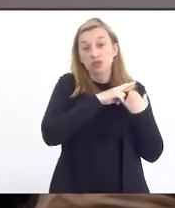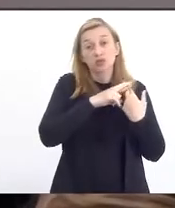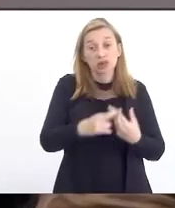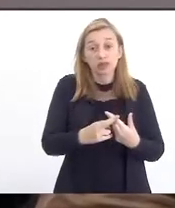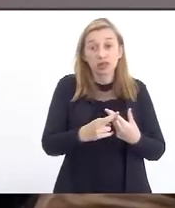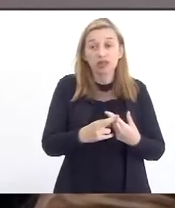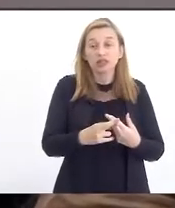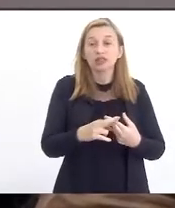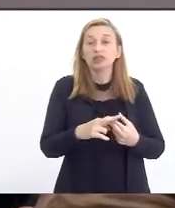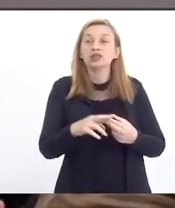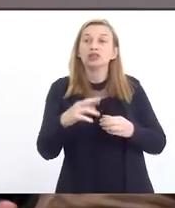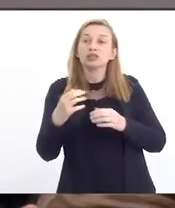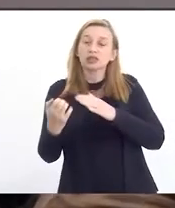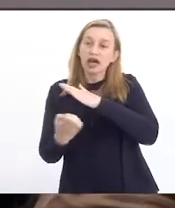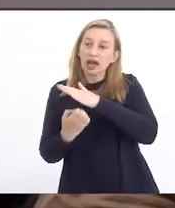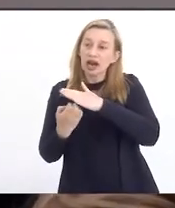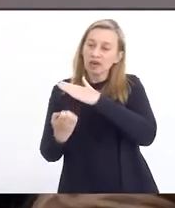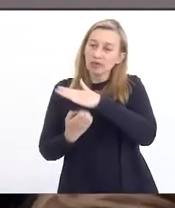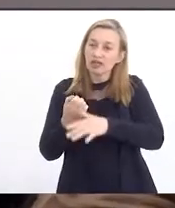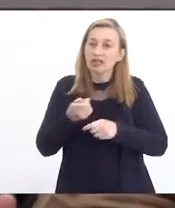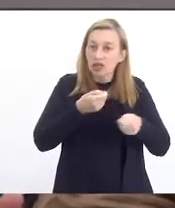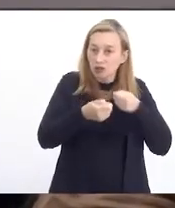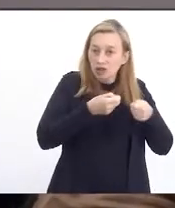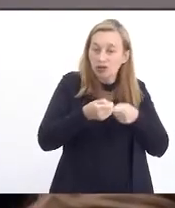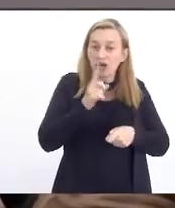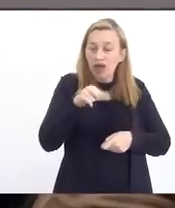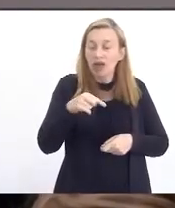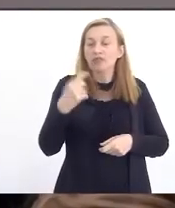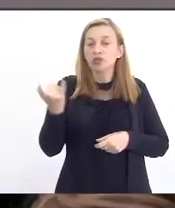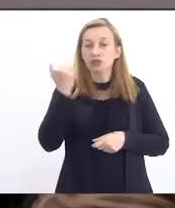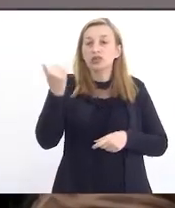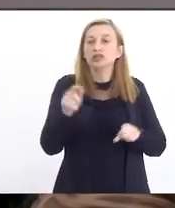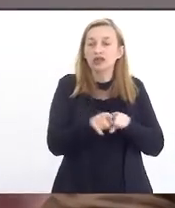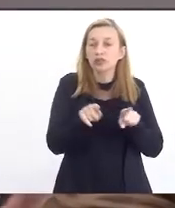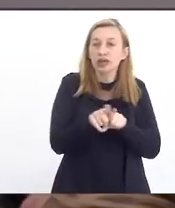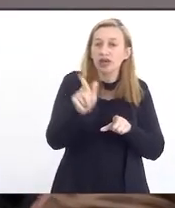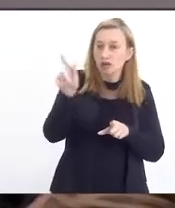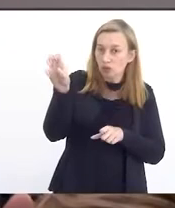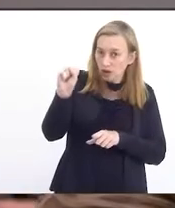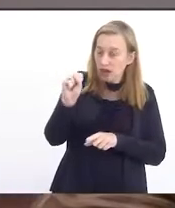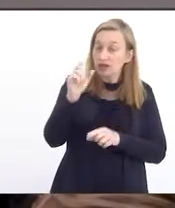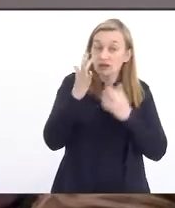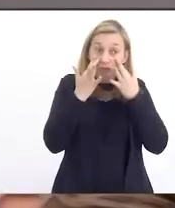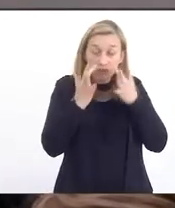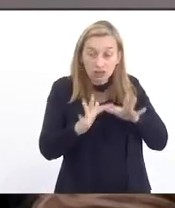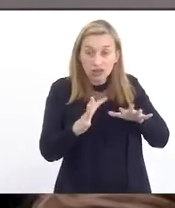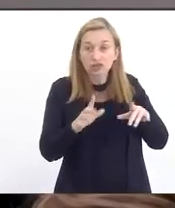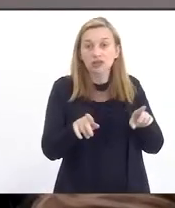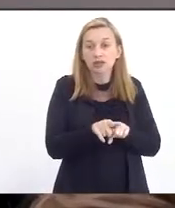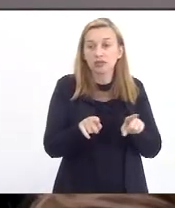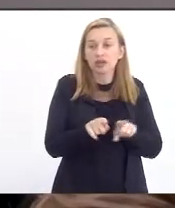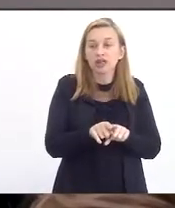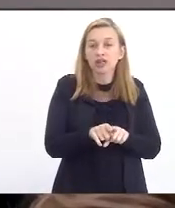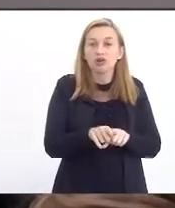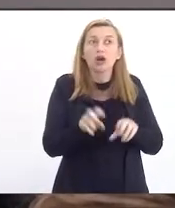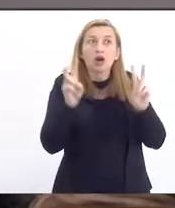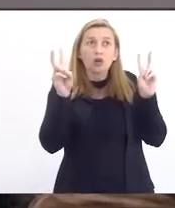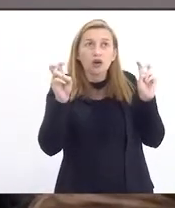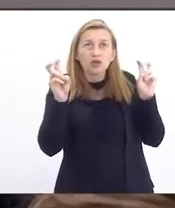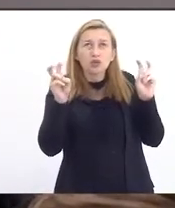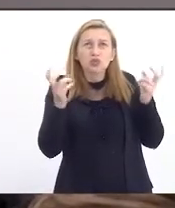responsabilidade da agência reguladora. Temos também uma questão muito importante, que é o gás. Então, também estamos atentos a isso, que também é uma